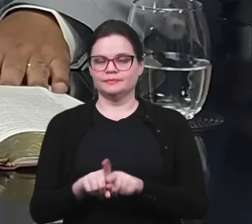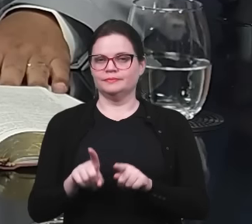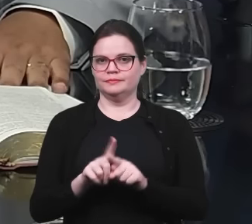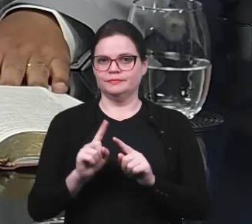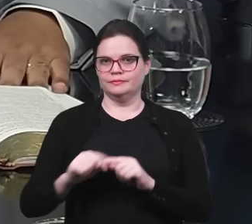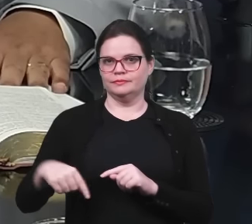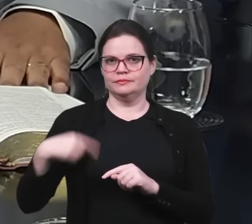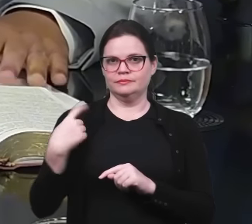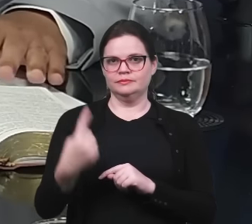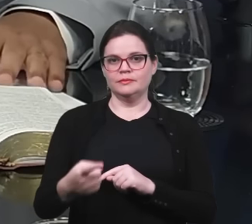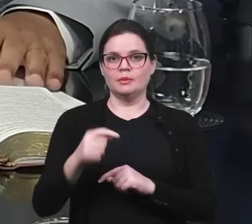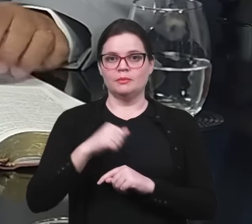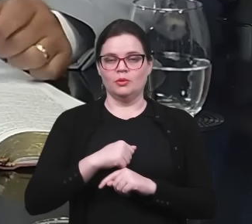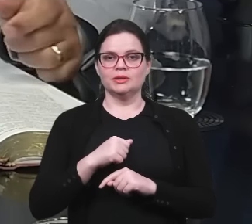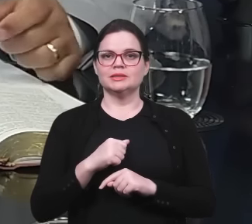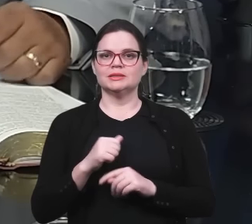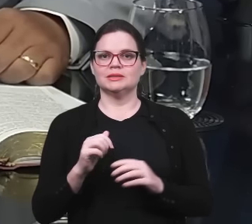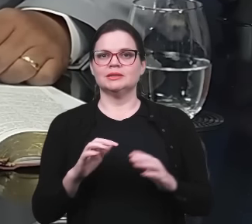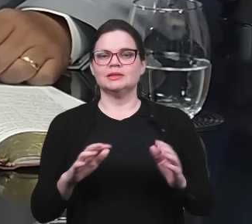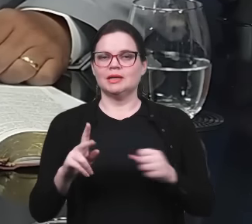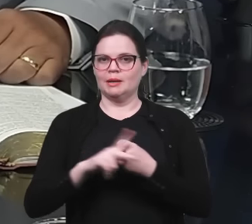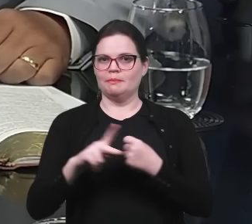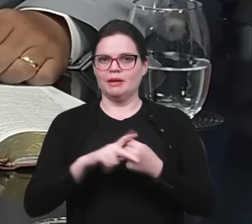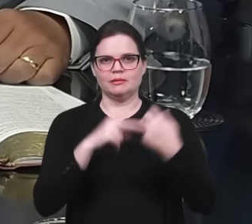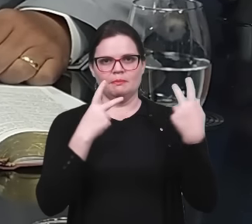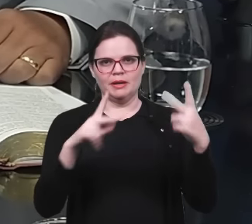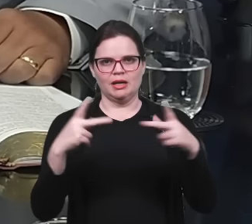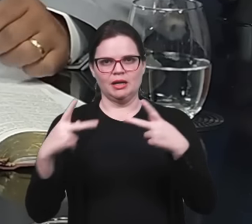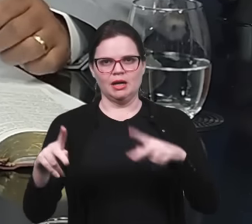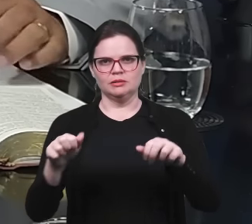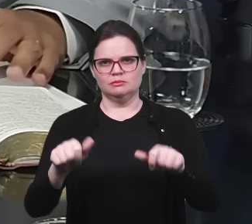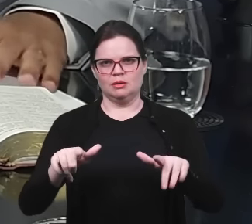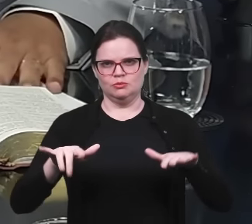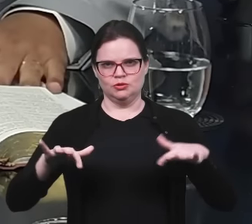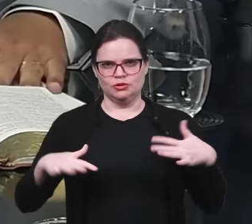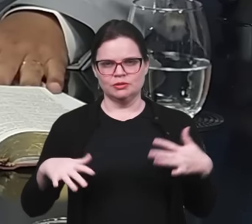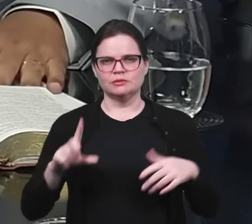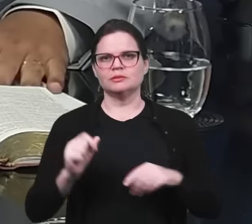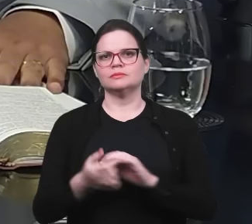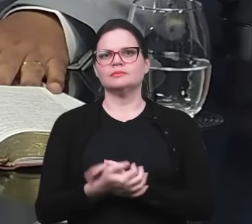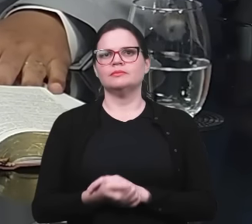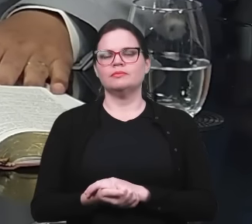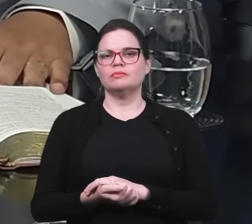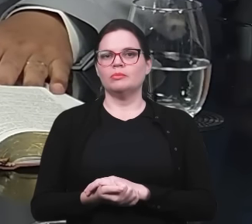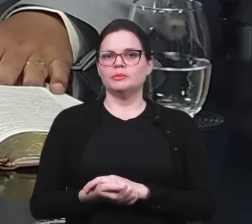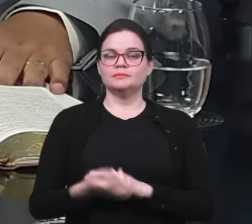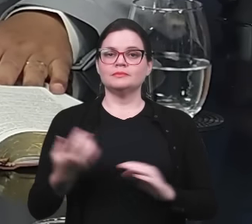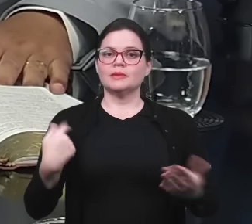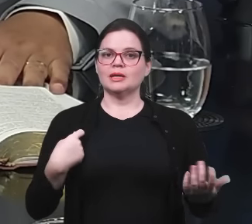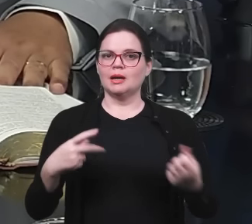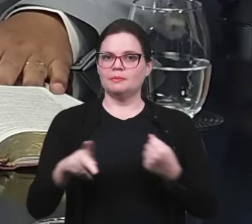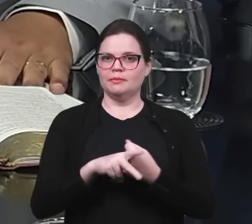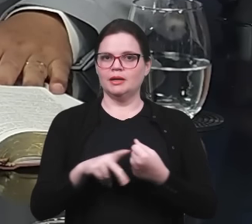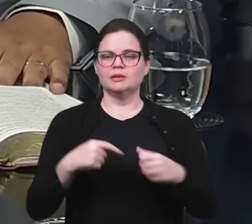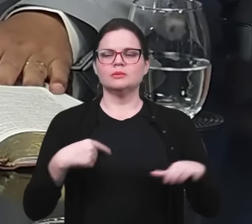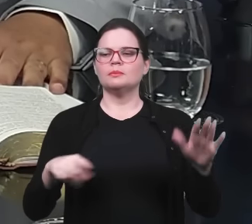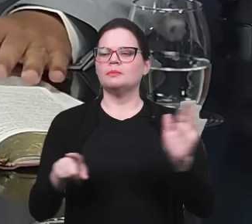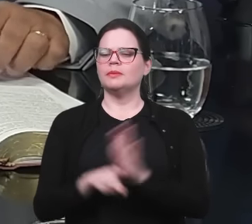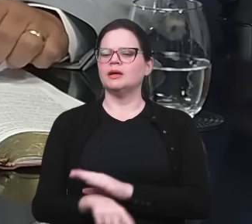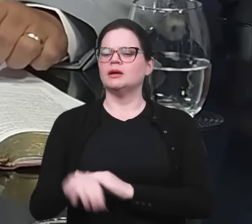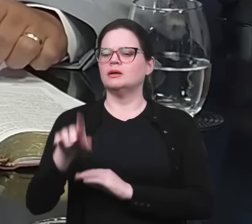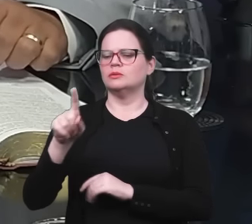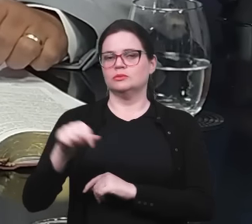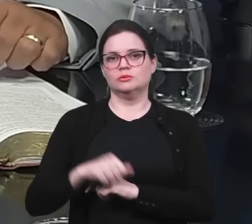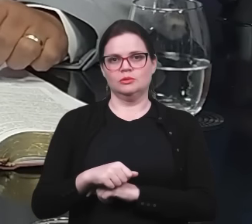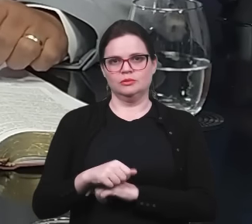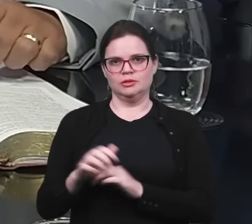estava pregando ali a multidão, eu achei até interessante a pergunta que Pedro fez para o Senhor Jesus.